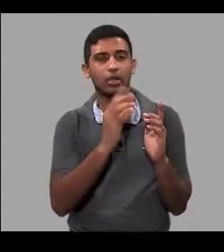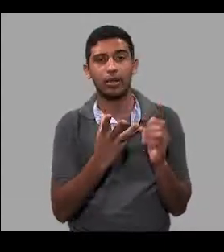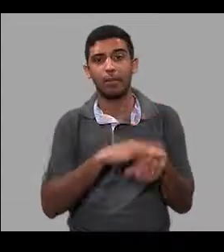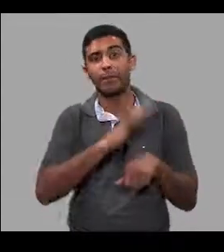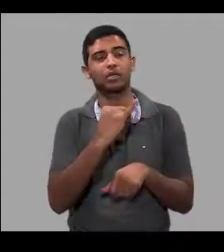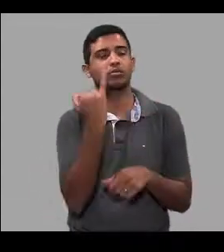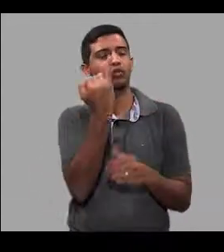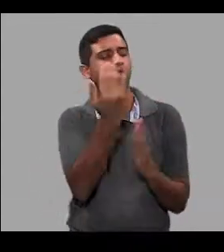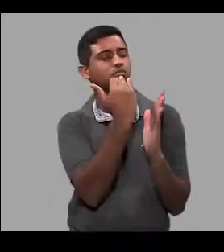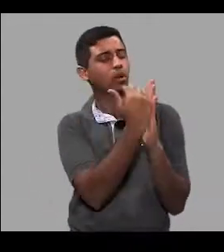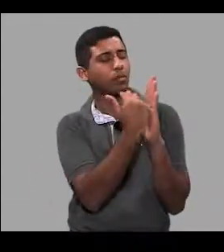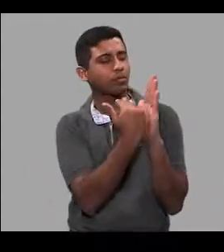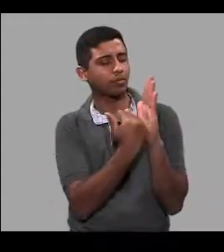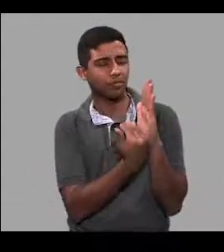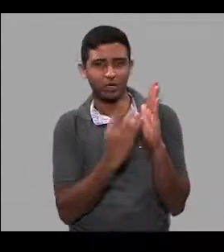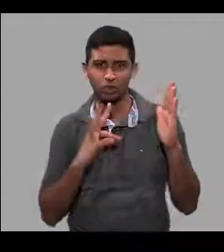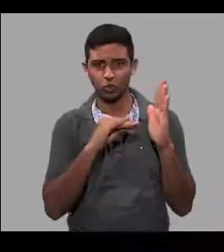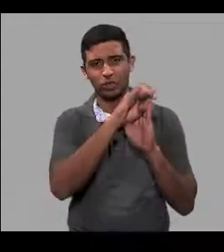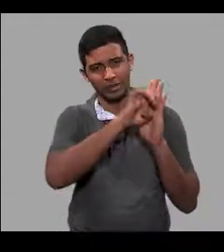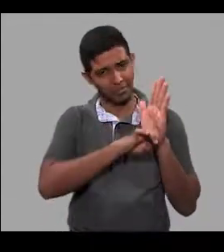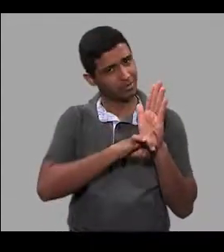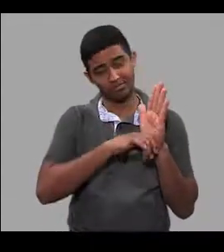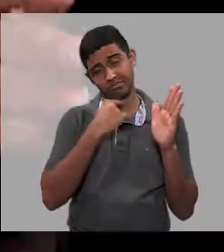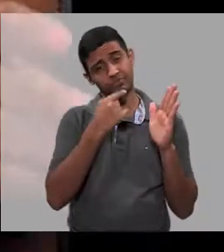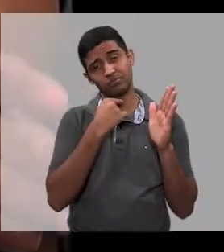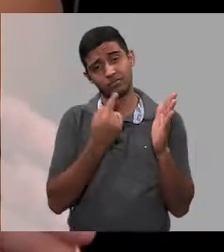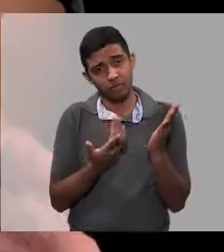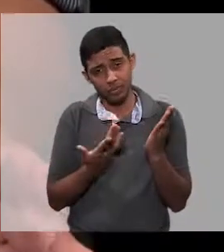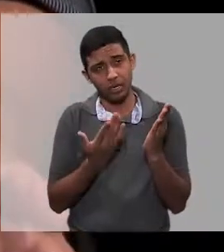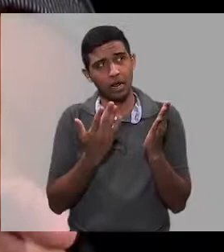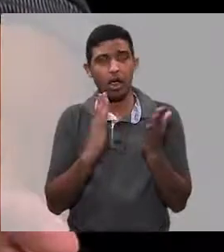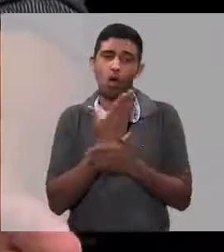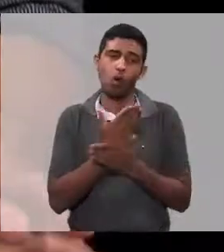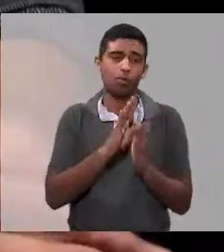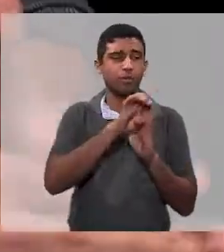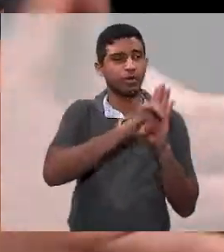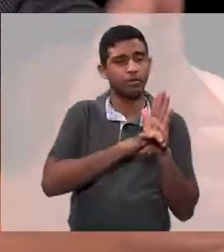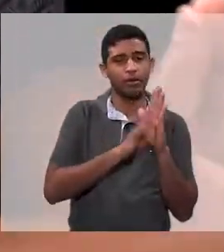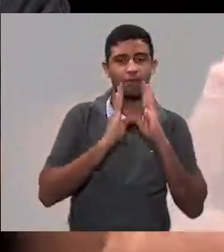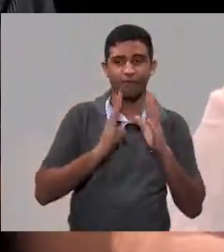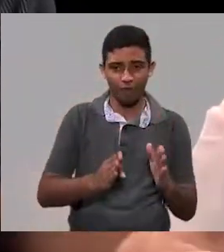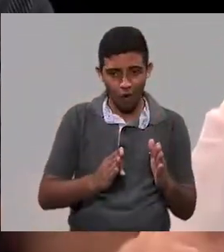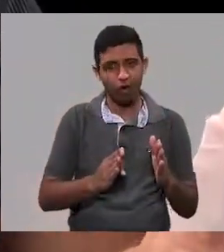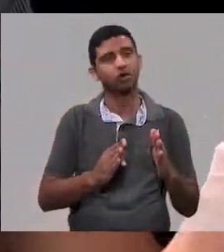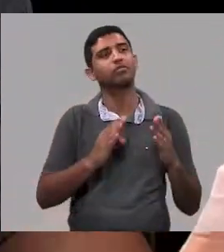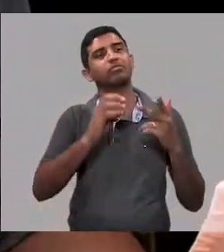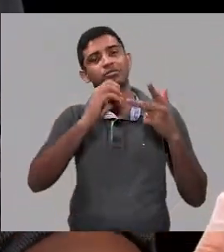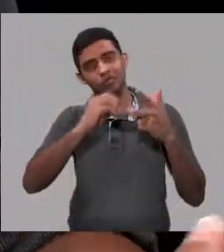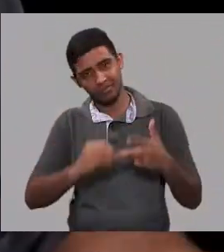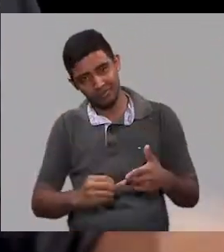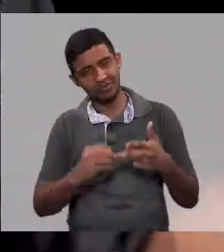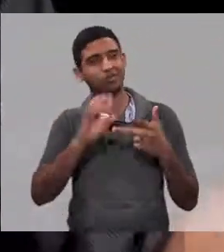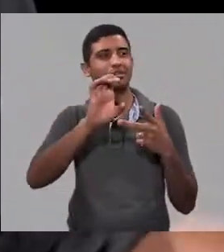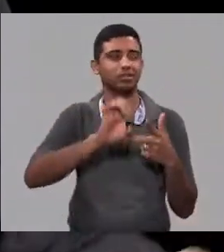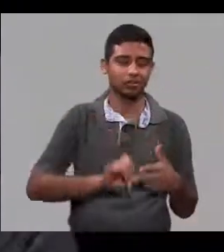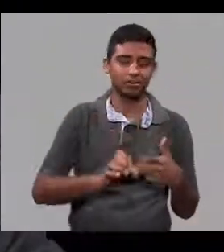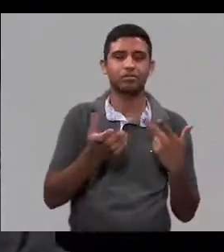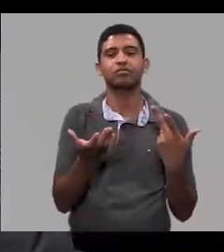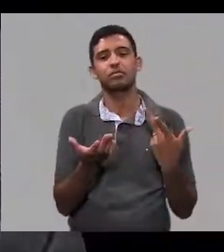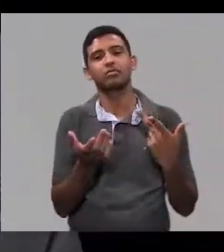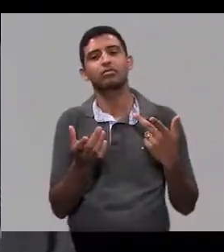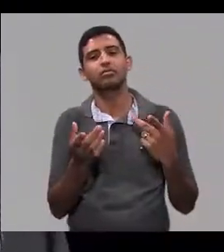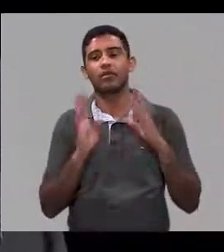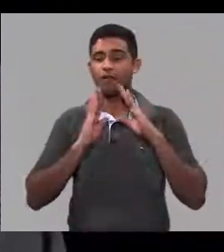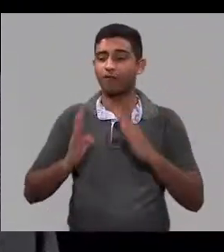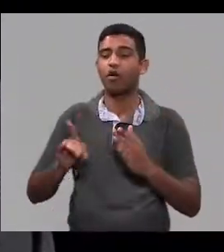nem todas as emendas serão executadas. Uhum. Então, tem emendas que são destinadas, assim, ao Poder Executivo Estadual, principalmente, em geral, voltadas